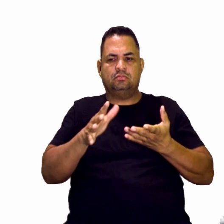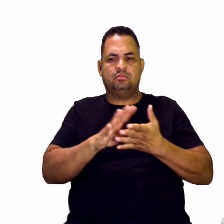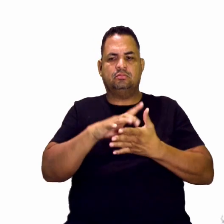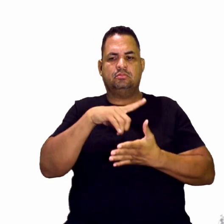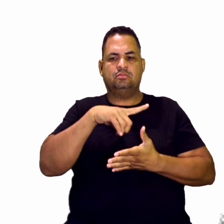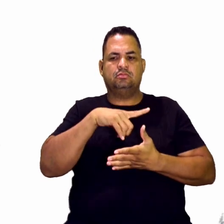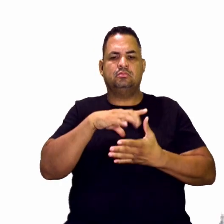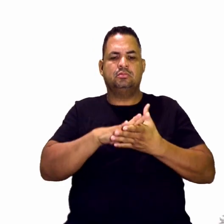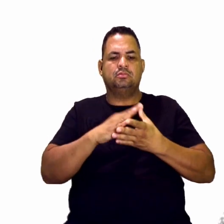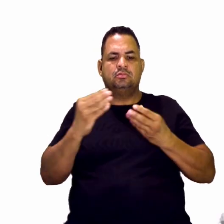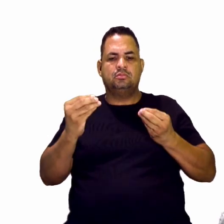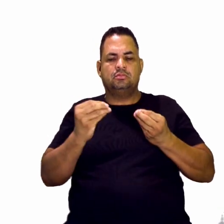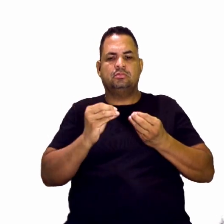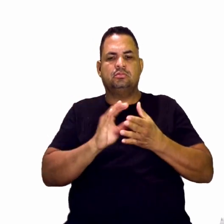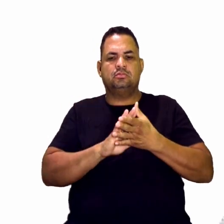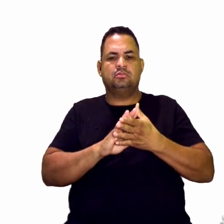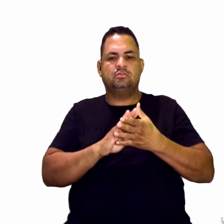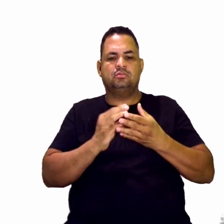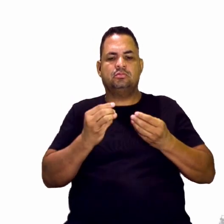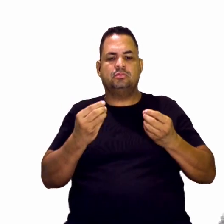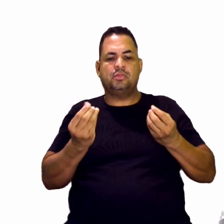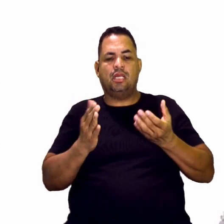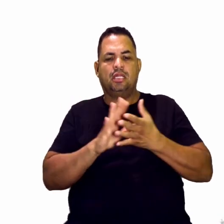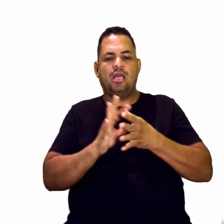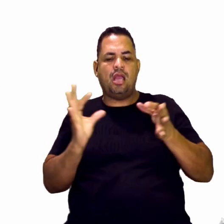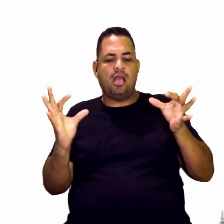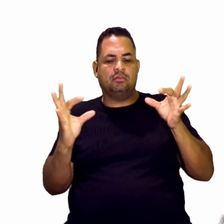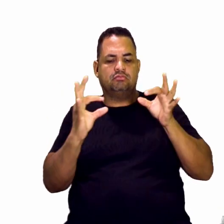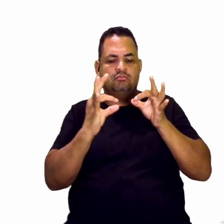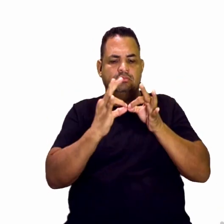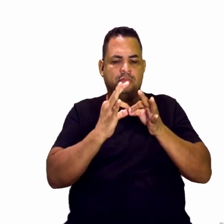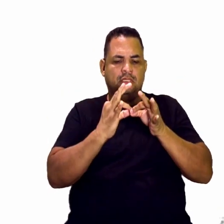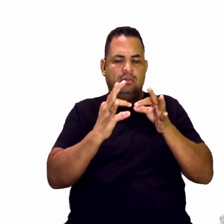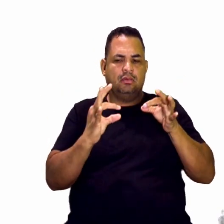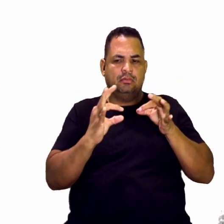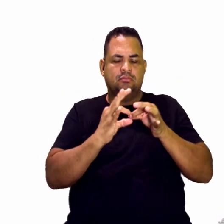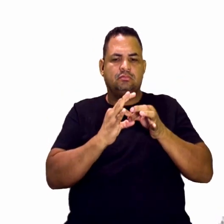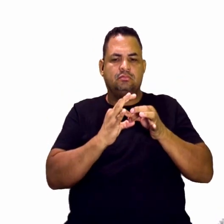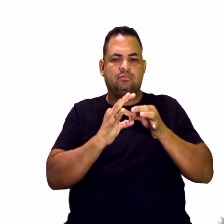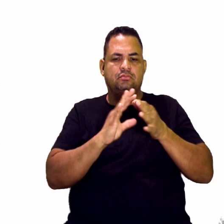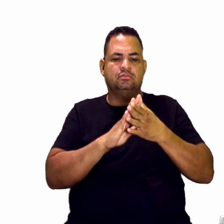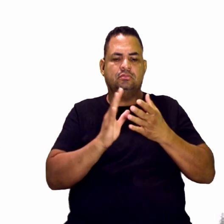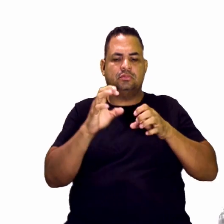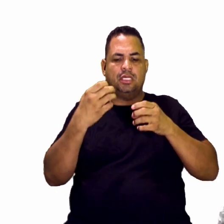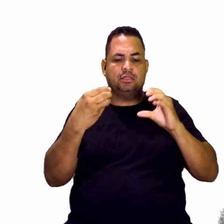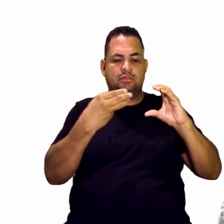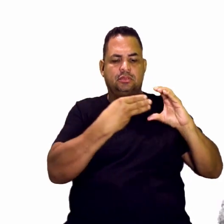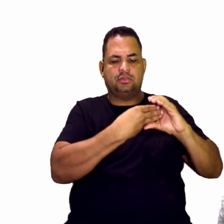de uma célula em uma célula a outra, né? Essas células vão também,